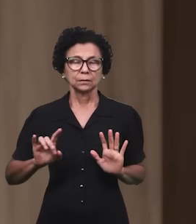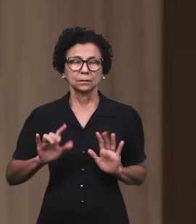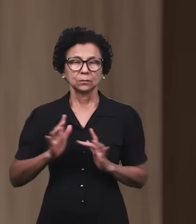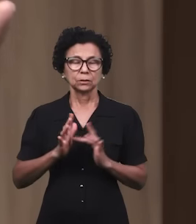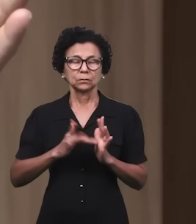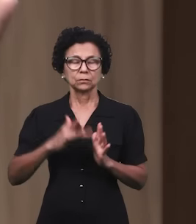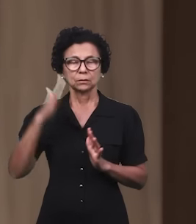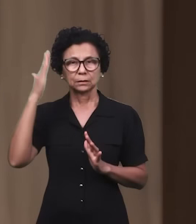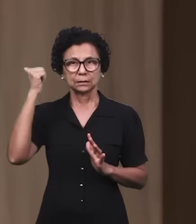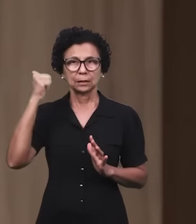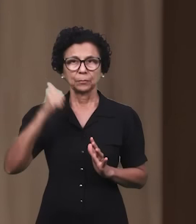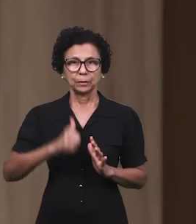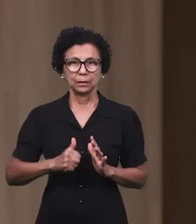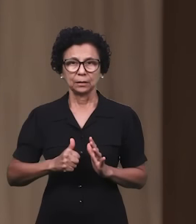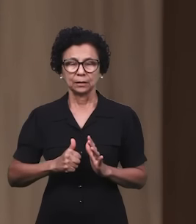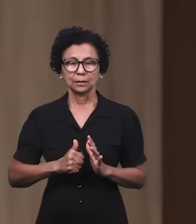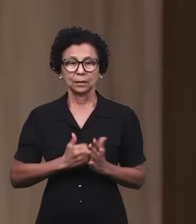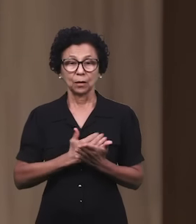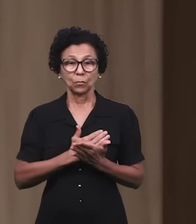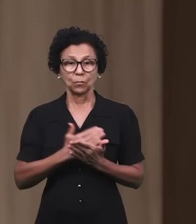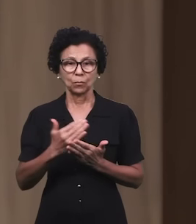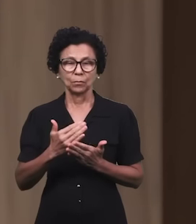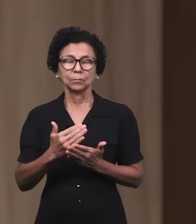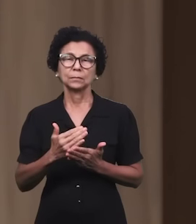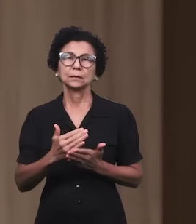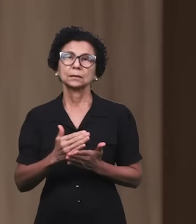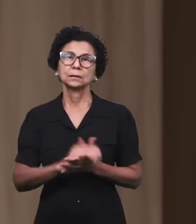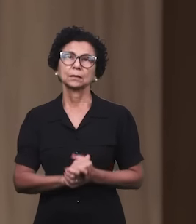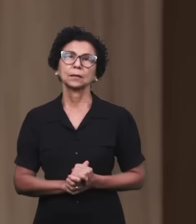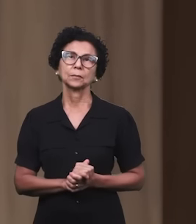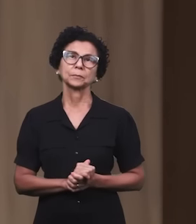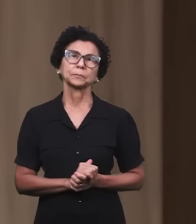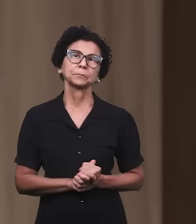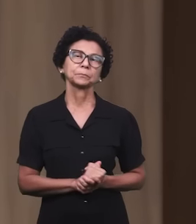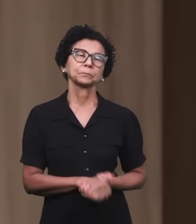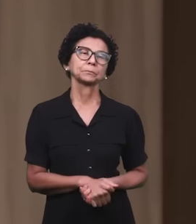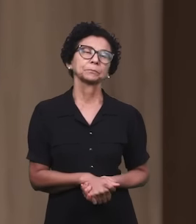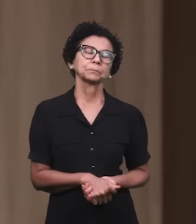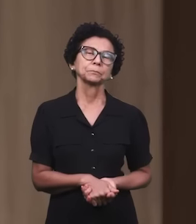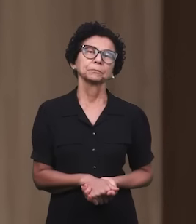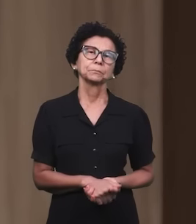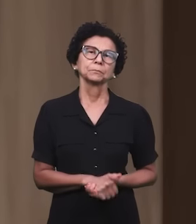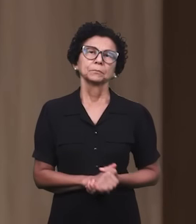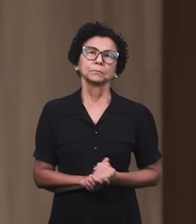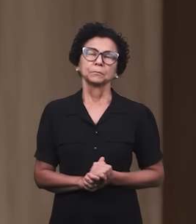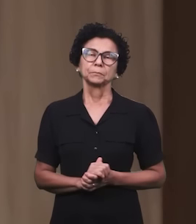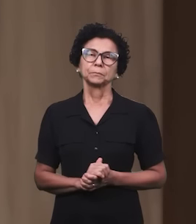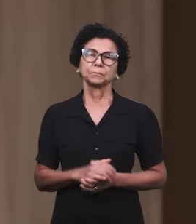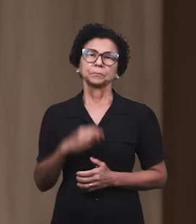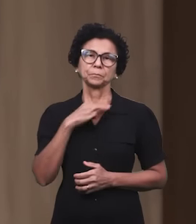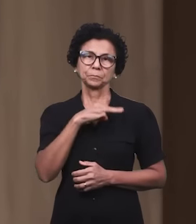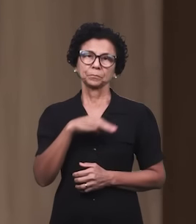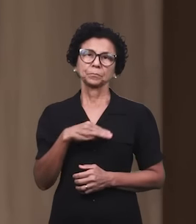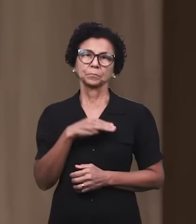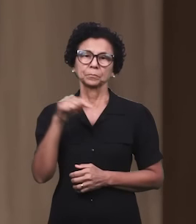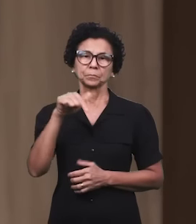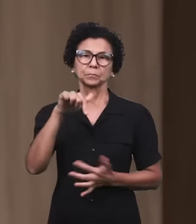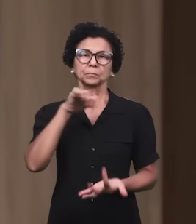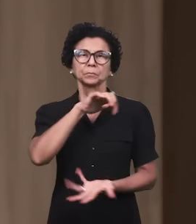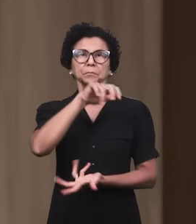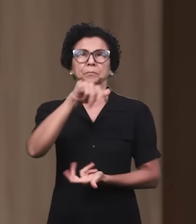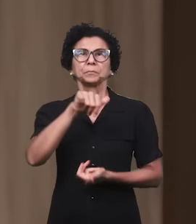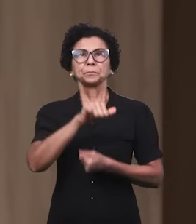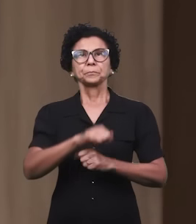ele começava a trilhar o cronograma estabelecido para a sua missão na Terra.